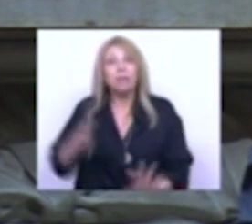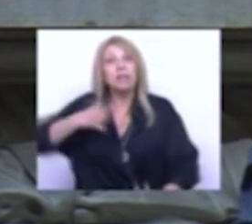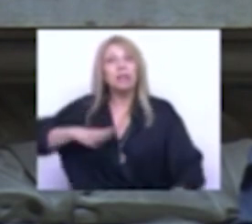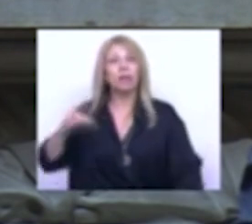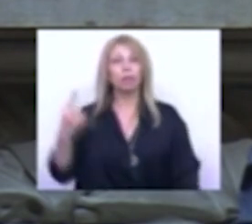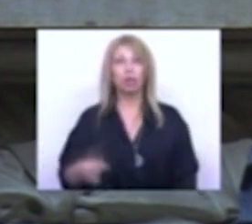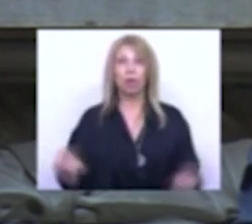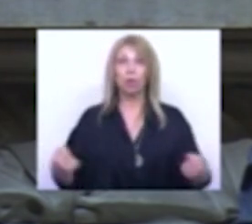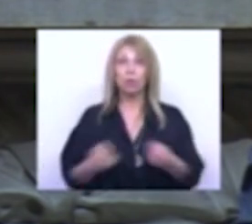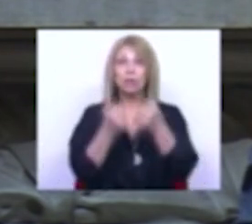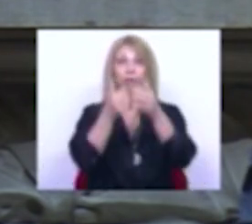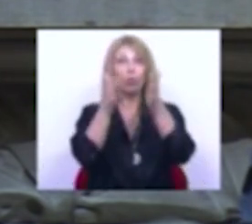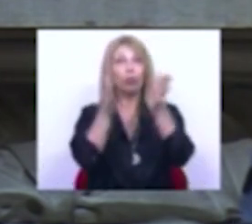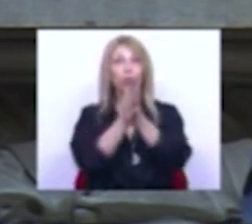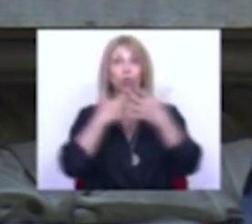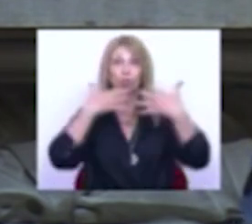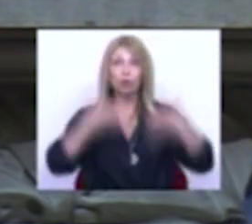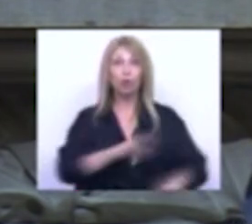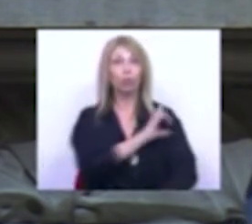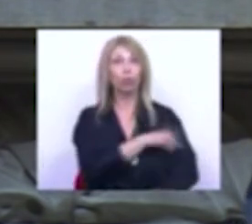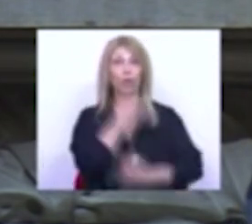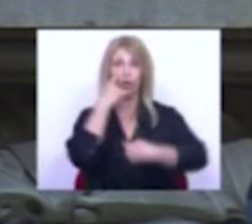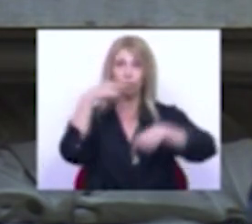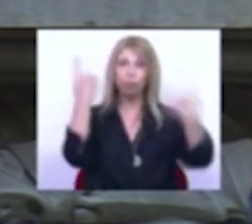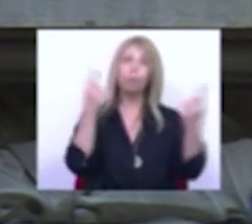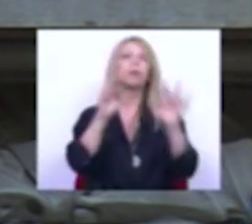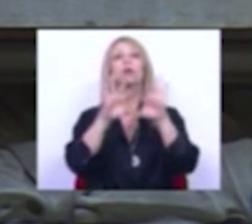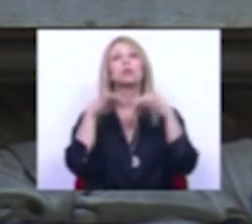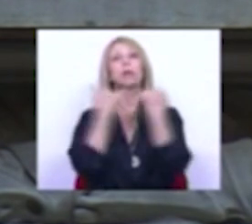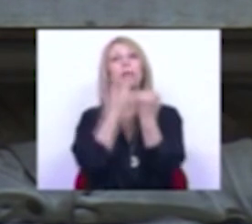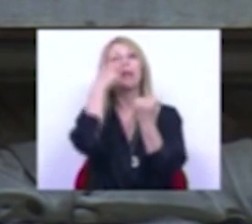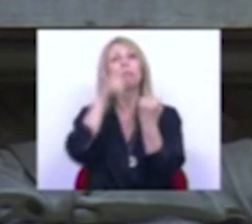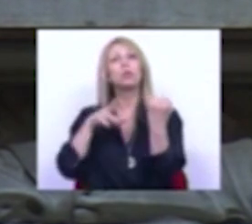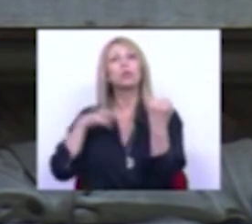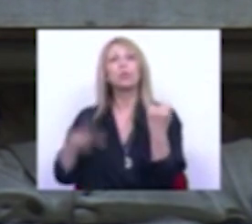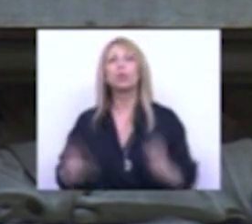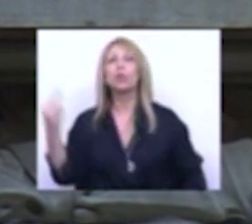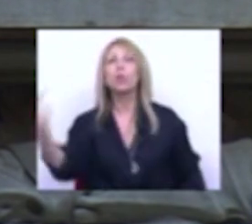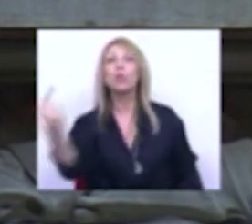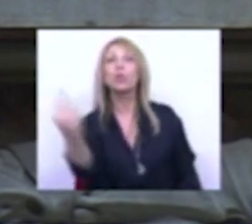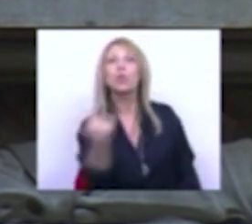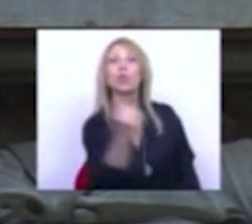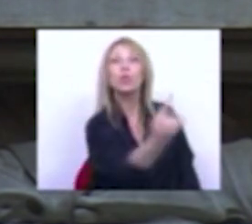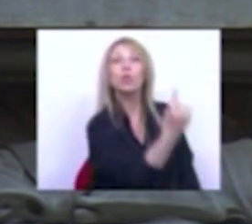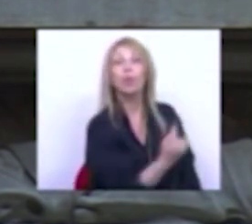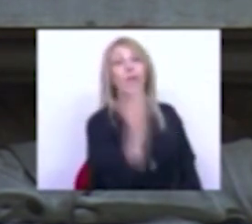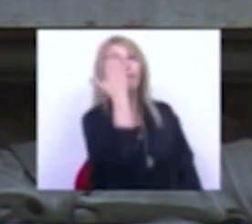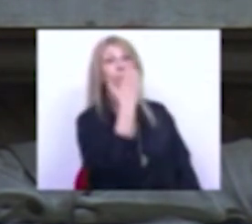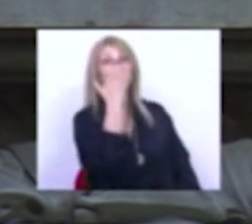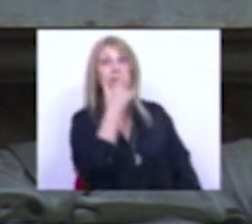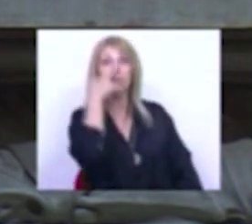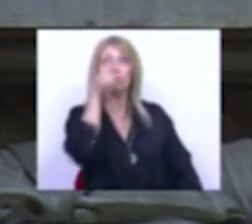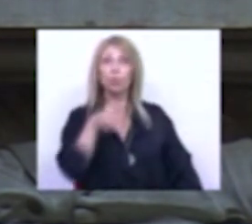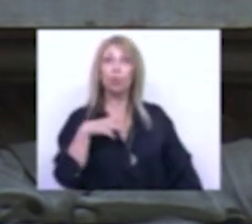todos, dos poderes públicos, da sociedade, de cada portuguesa, de cada português. Porque se os portugueses não